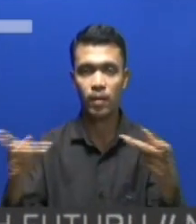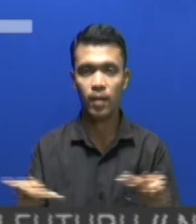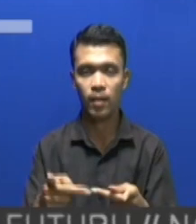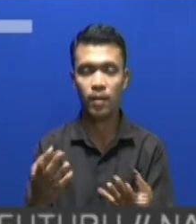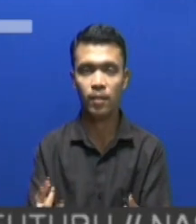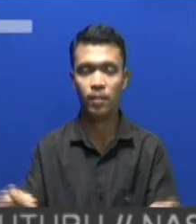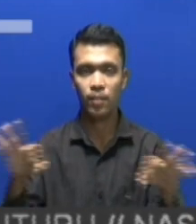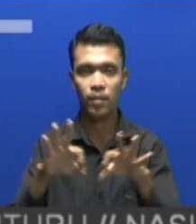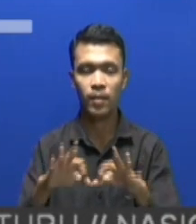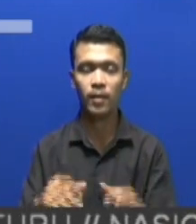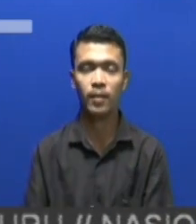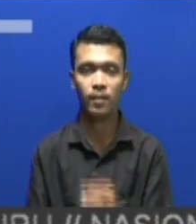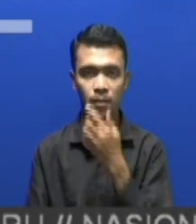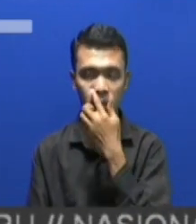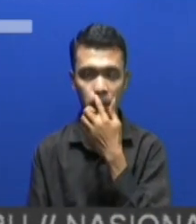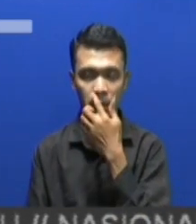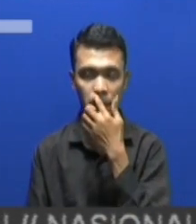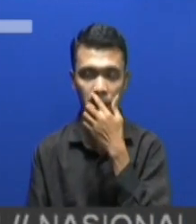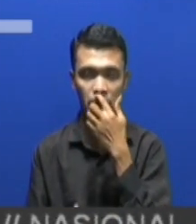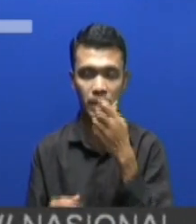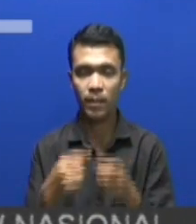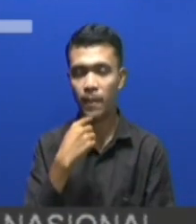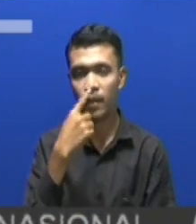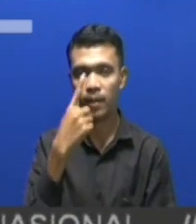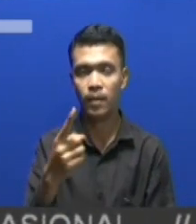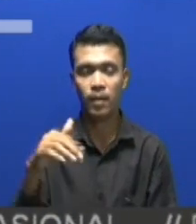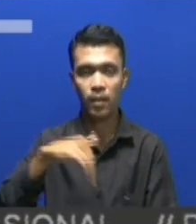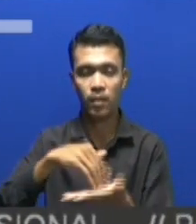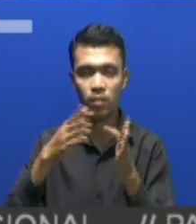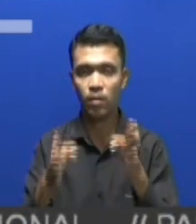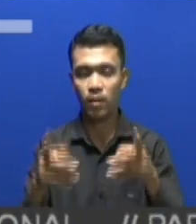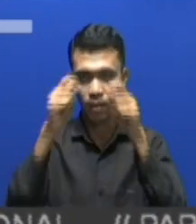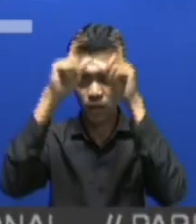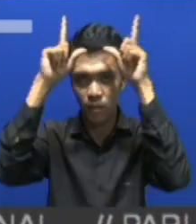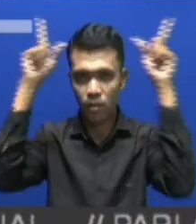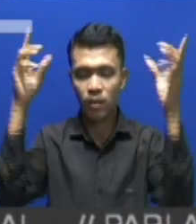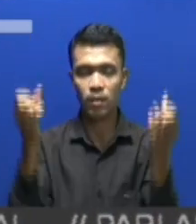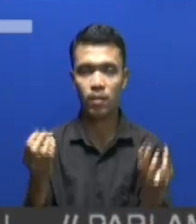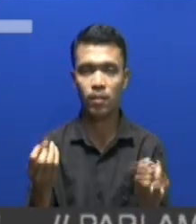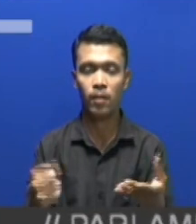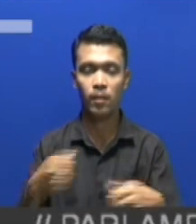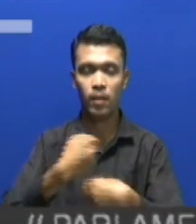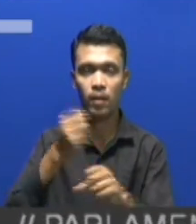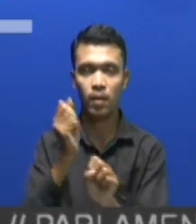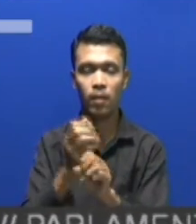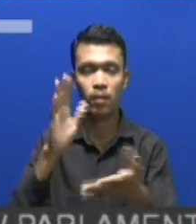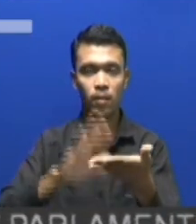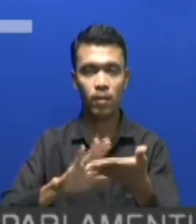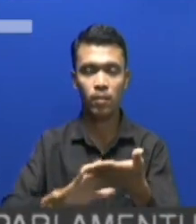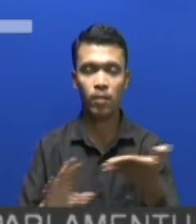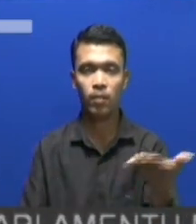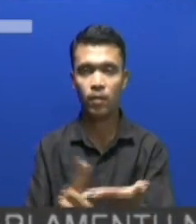relevante. Jacinto Rigoberto informa. Estudante Timoruan Barak Makhalau ni estudo e a Universidade de Coimbra,